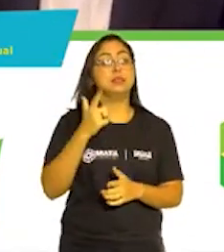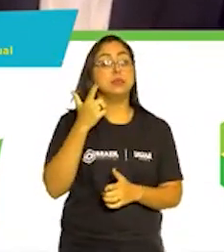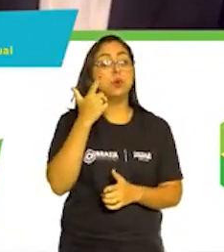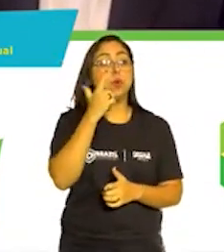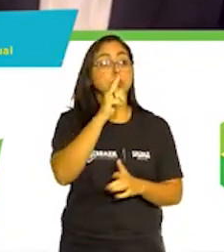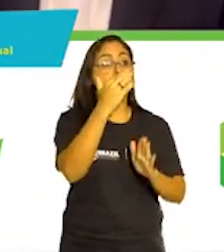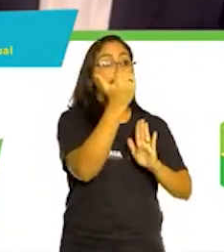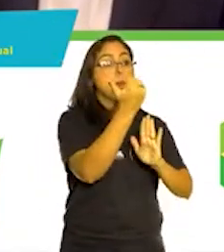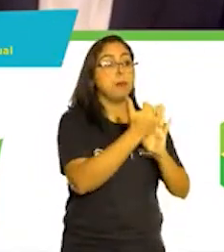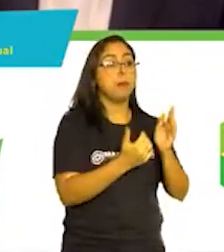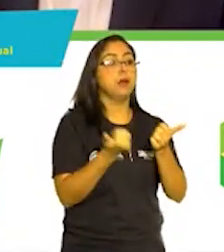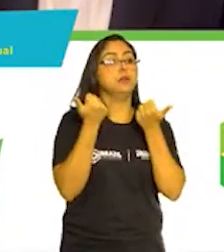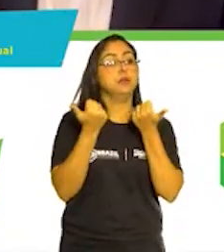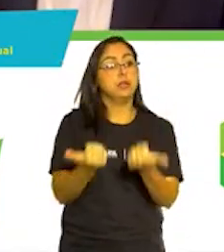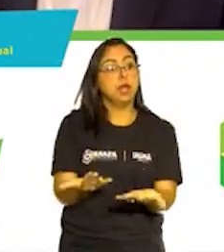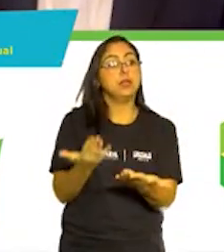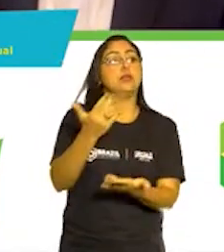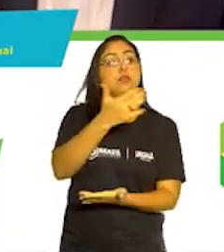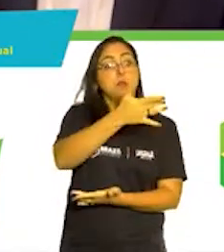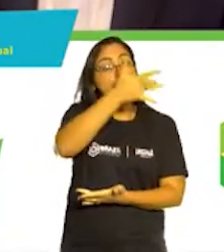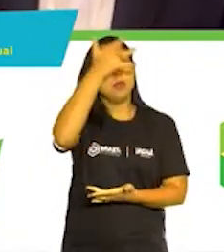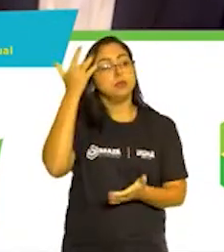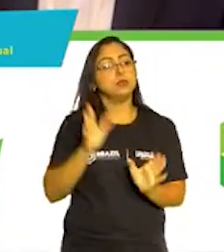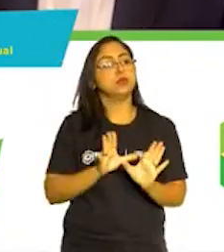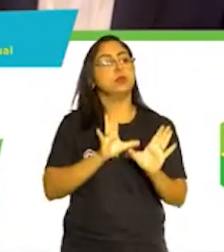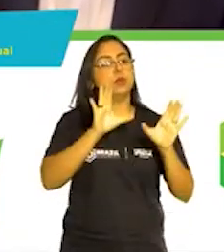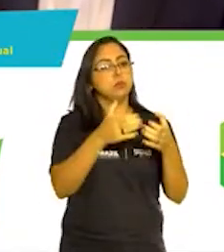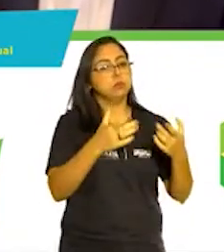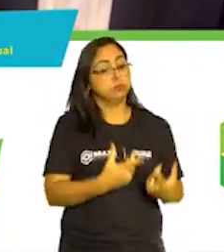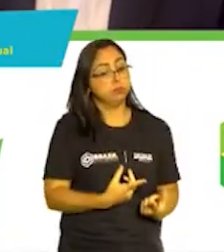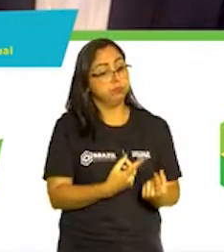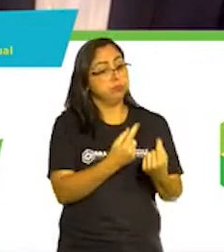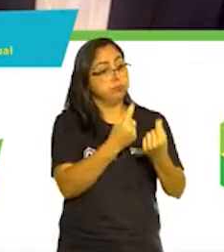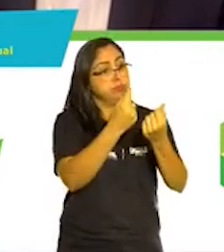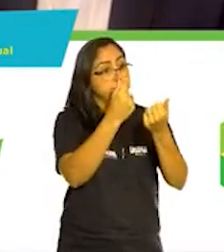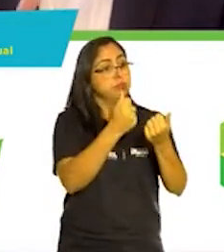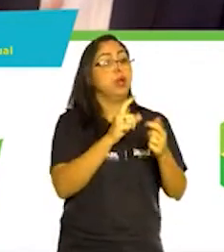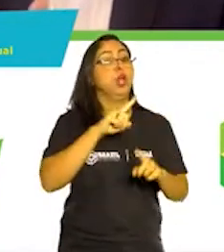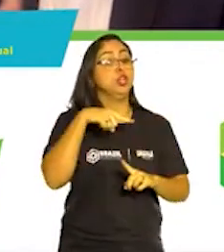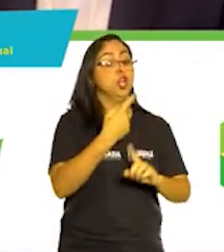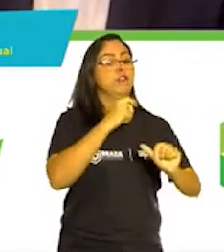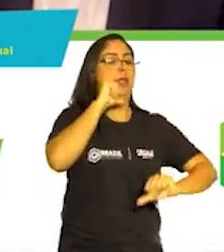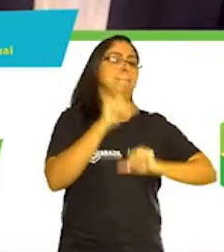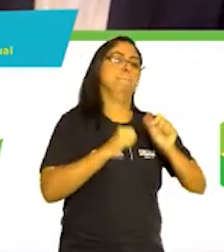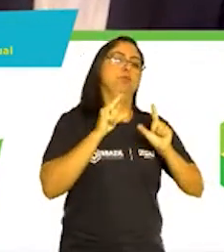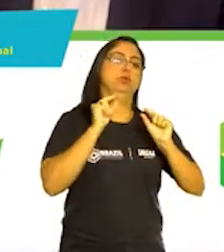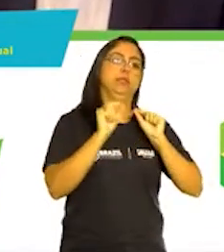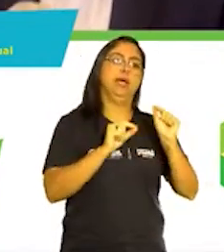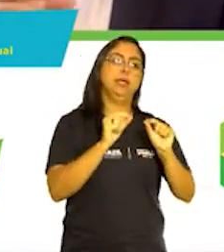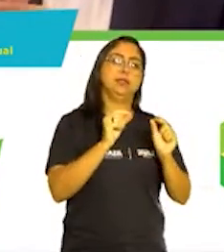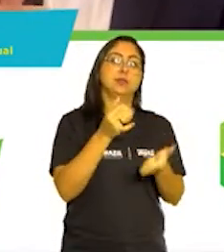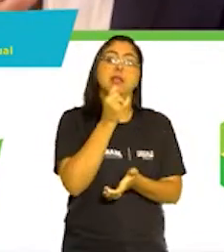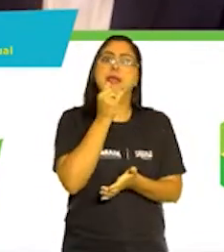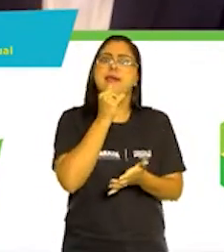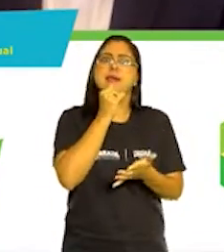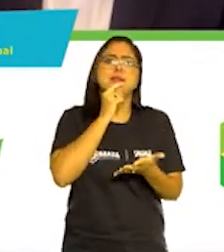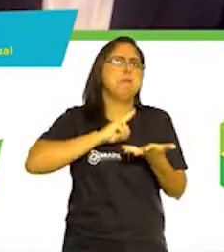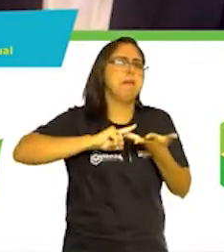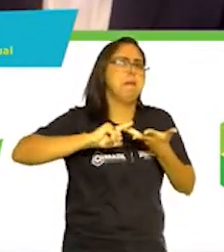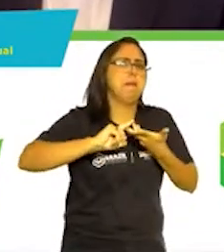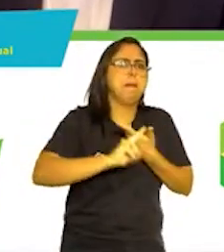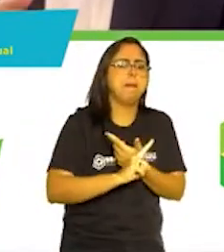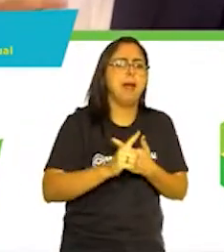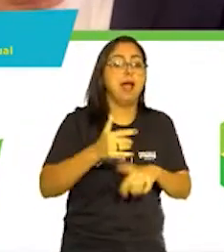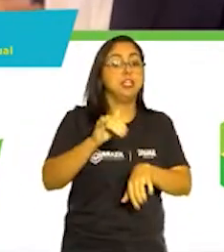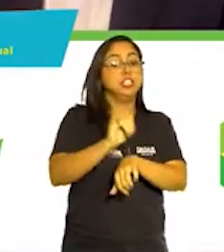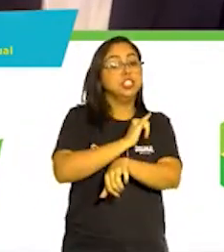e de classe média. E a gente vai ter que mexer nisso. Vou dar um exemplo. Tem diversos exemplos. E a forma da gente mudar